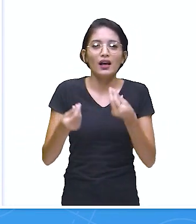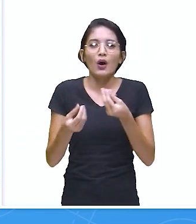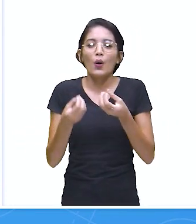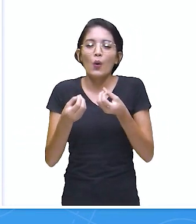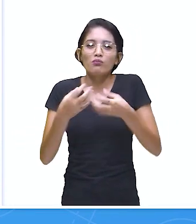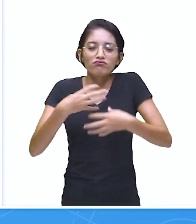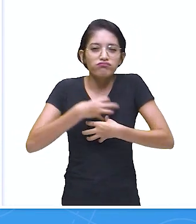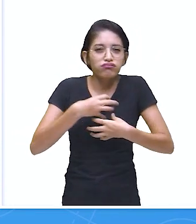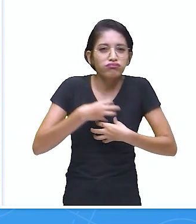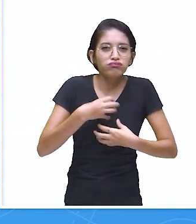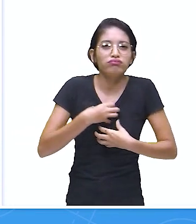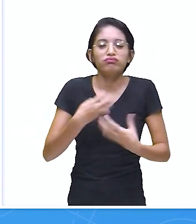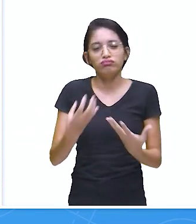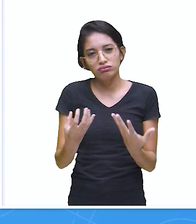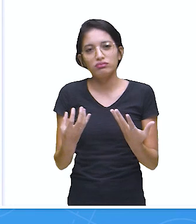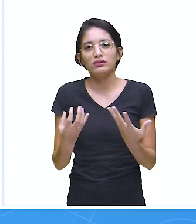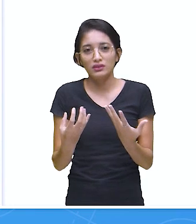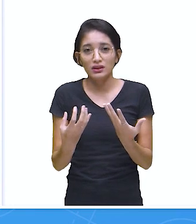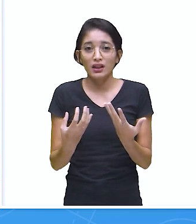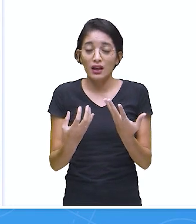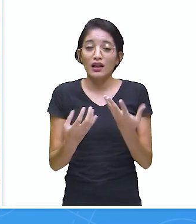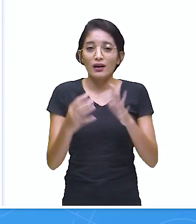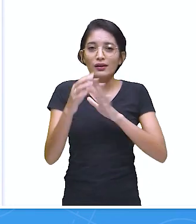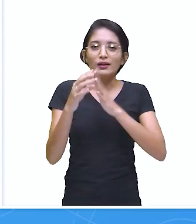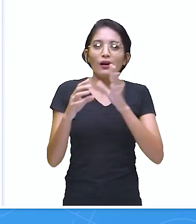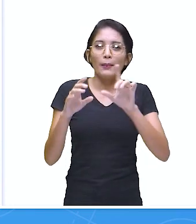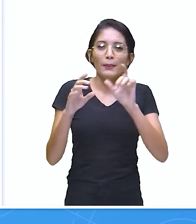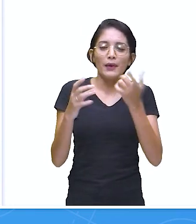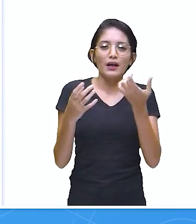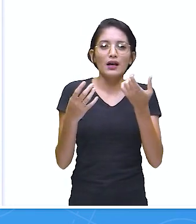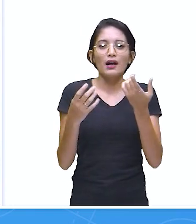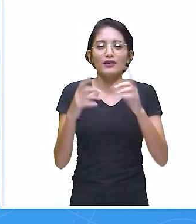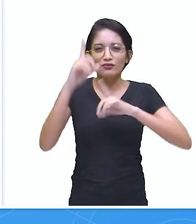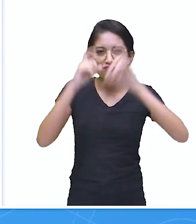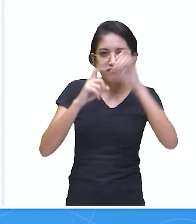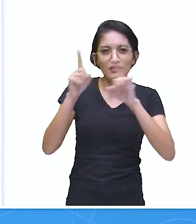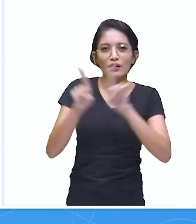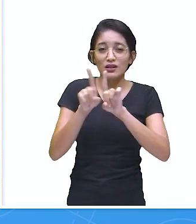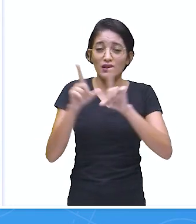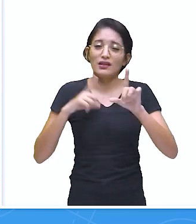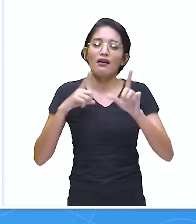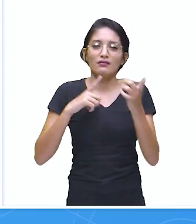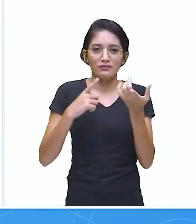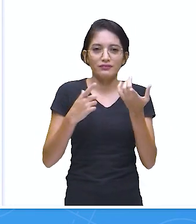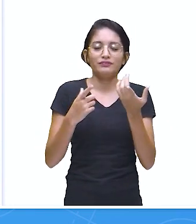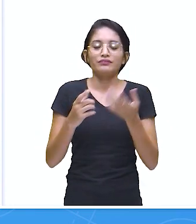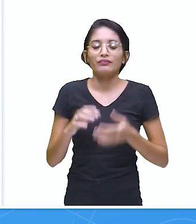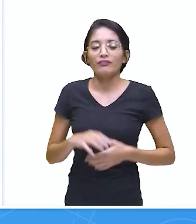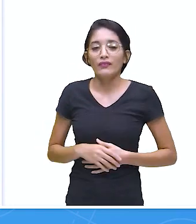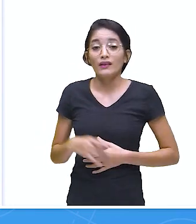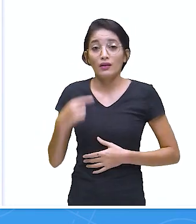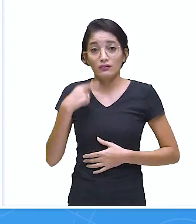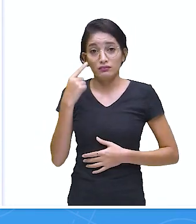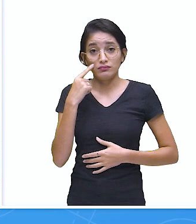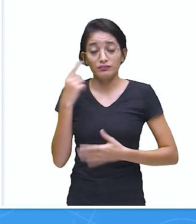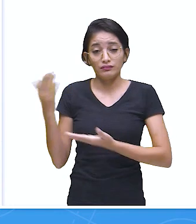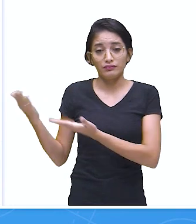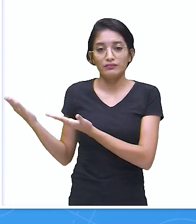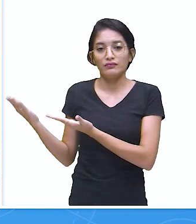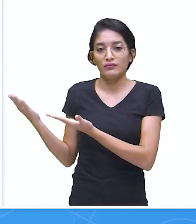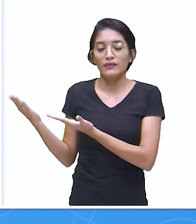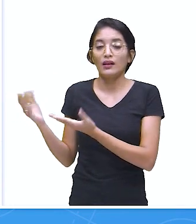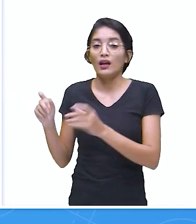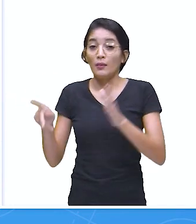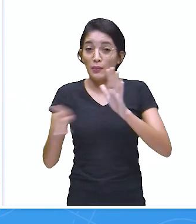humor que traz ali, a mensagem que traz ali naquela charge. Nesse caso aqui, temos aqui uma